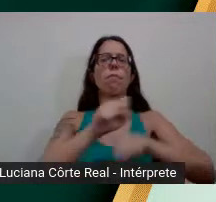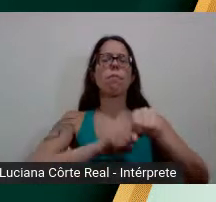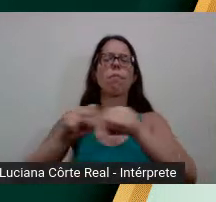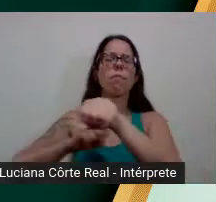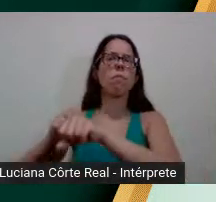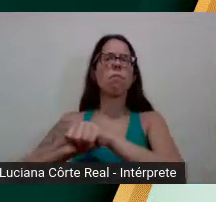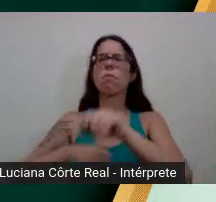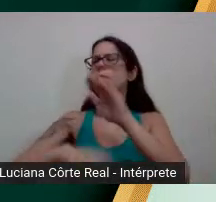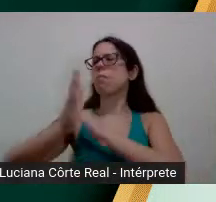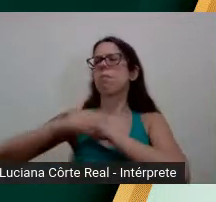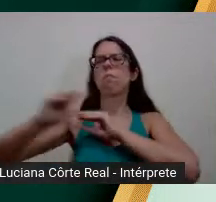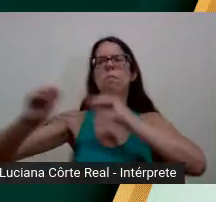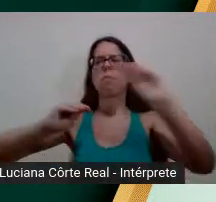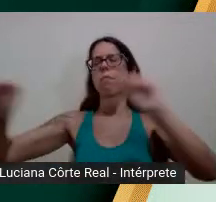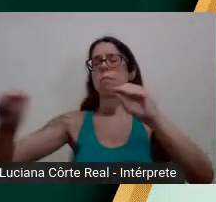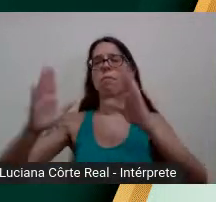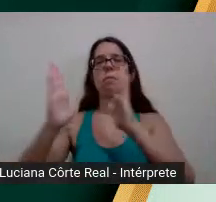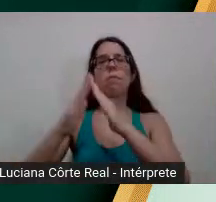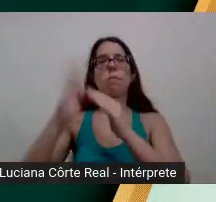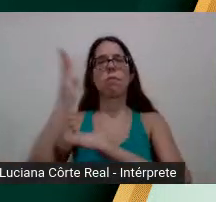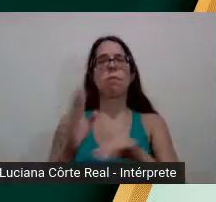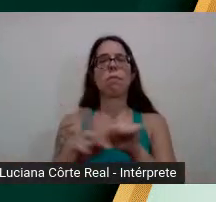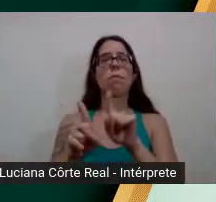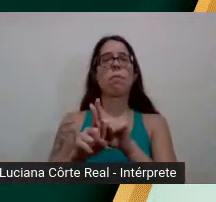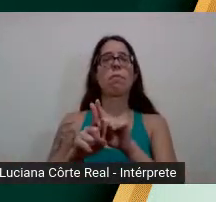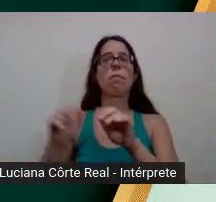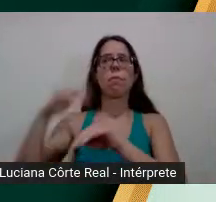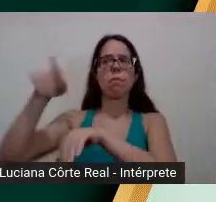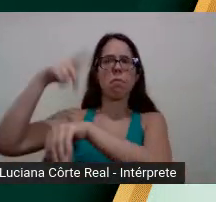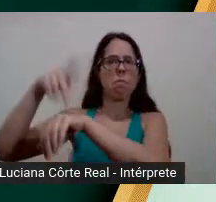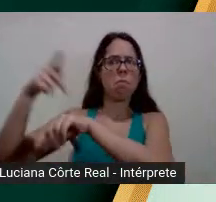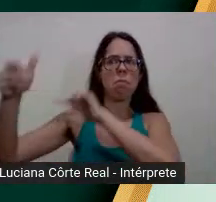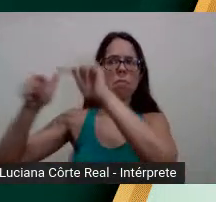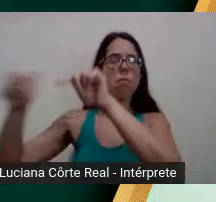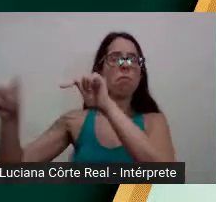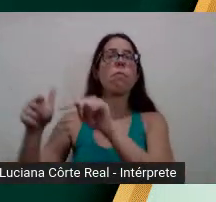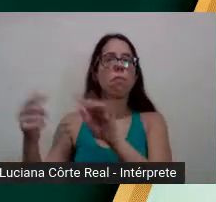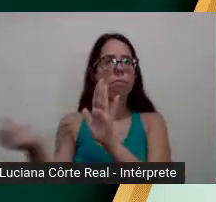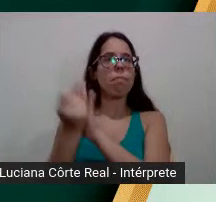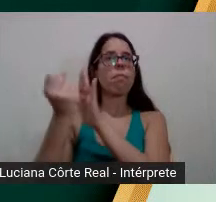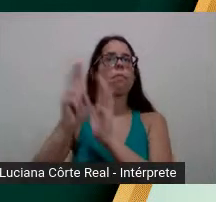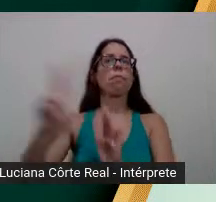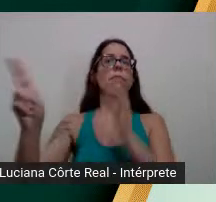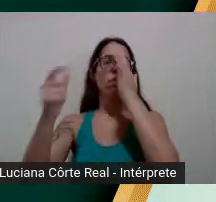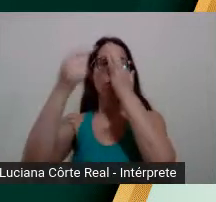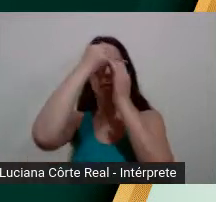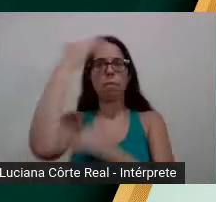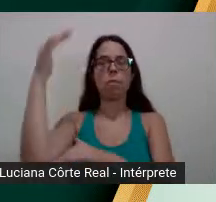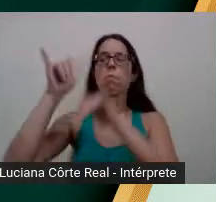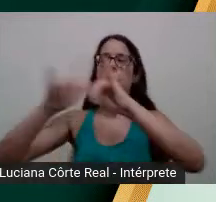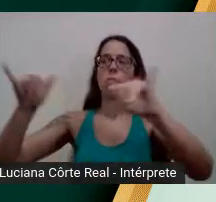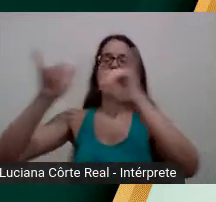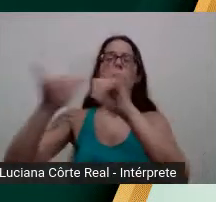o Brasil e no exterior, levando o nome da nossa universidade. Para os formados e